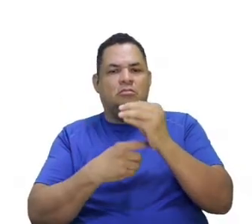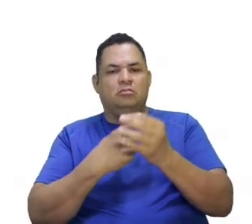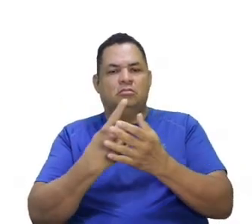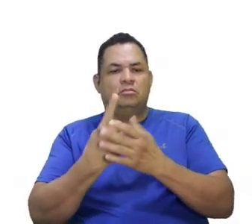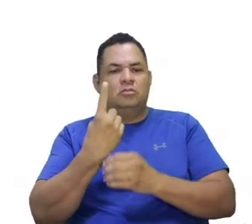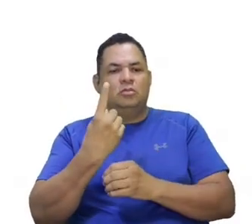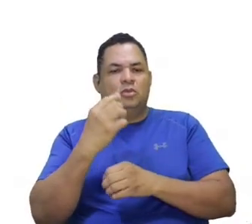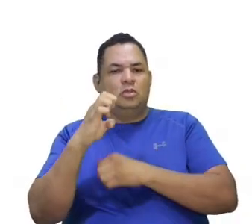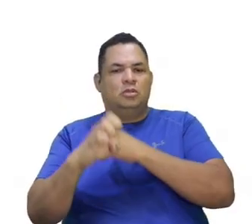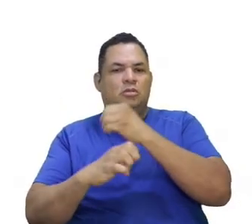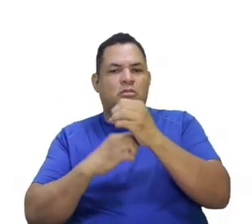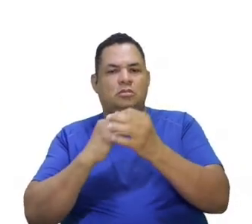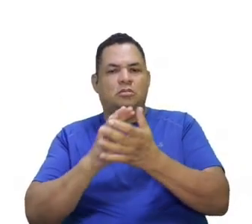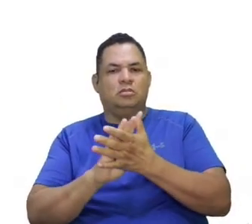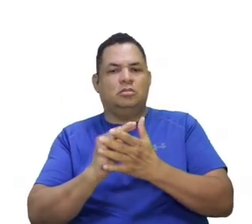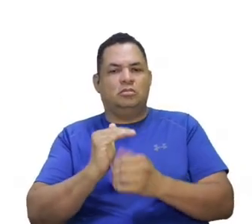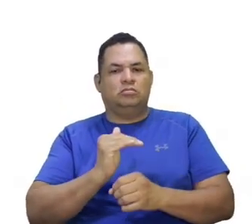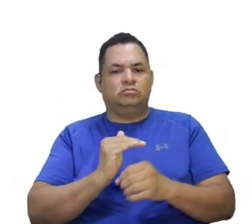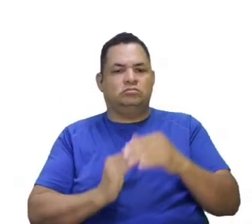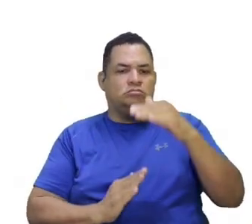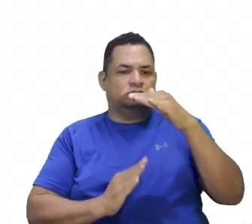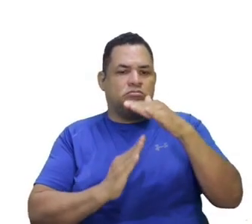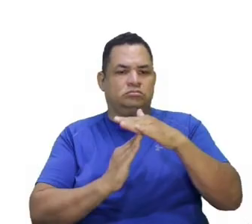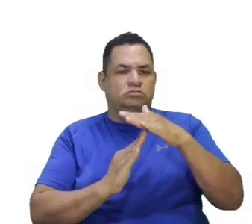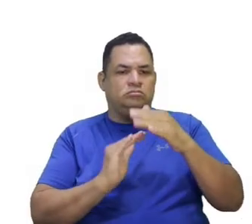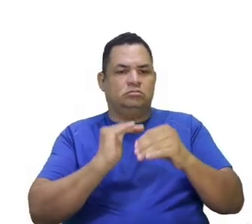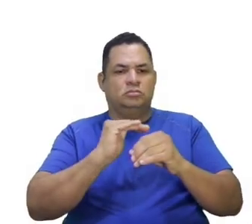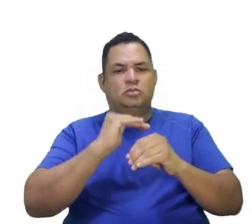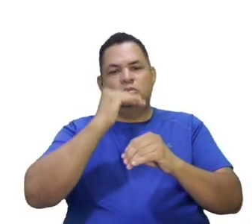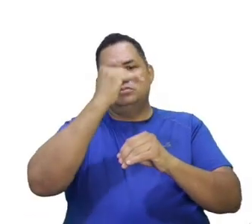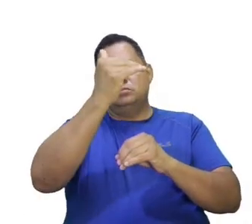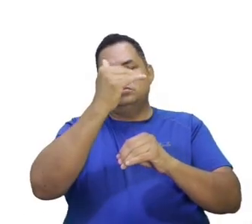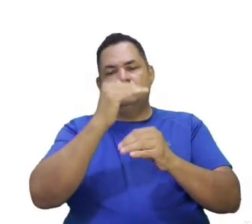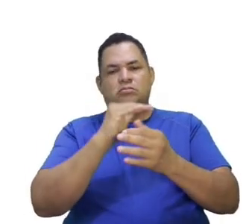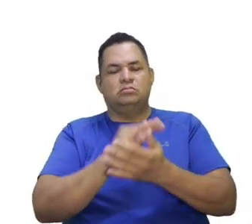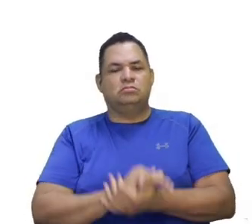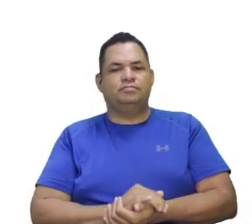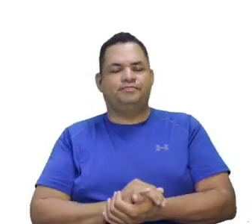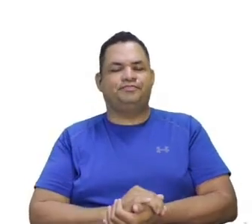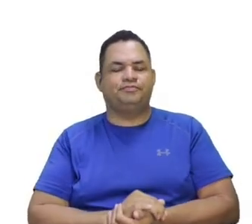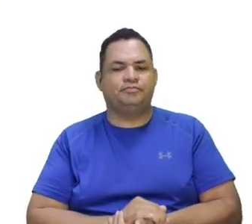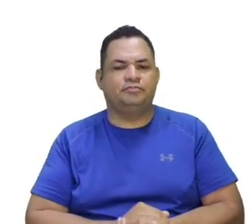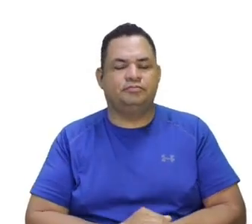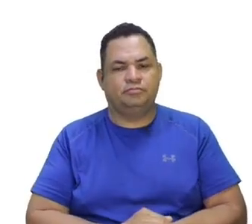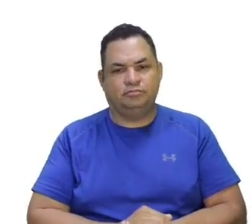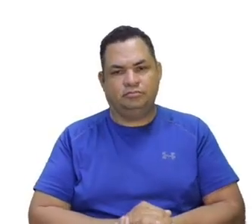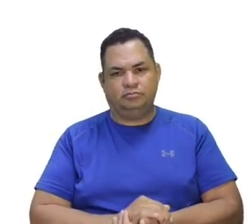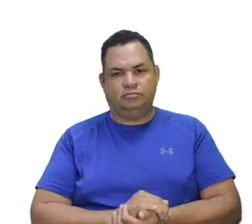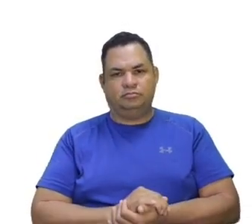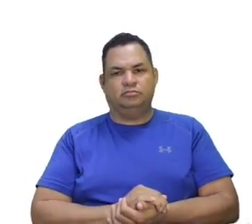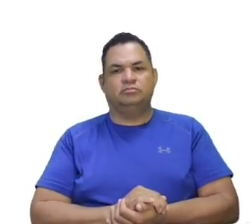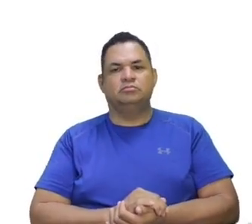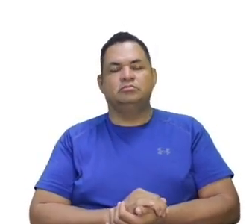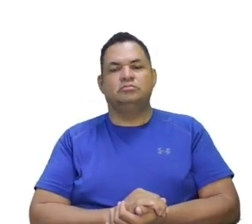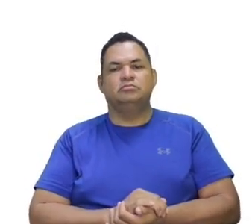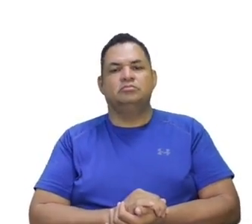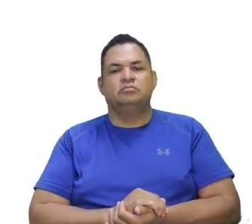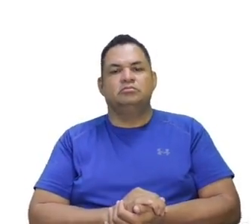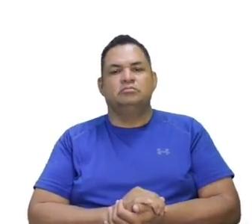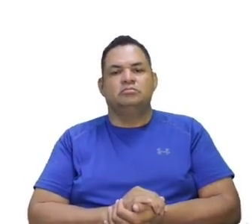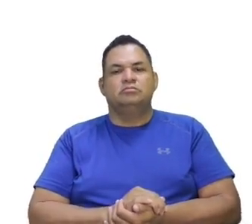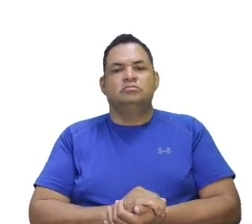elétron lá no meu nível mais externo, no subnível mais externo dele. Que onde eu